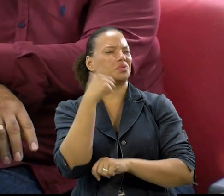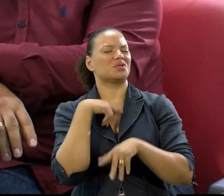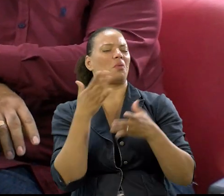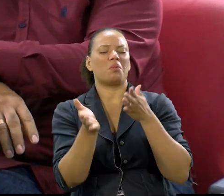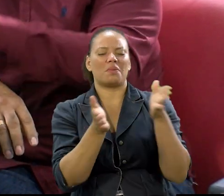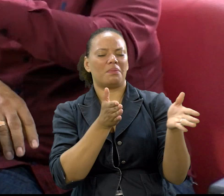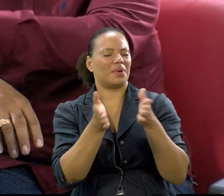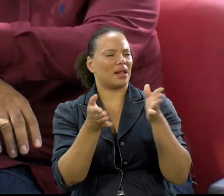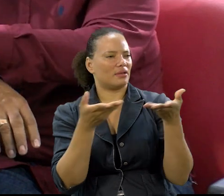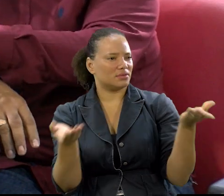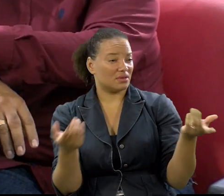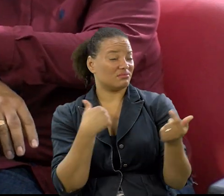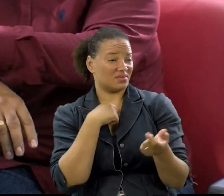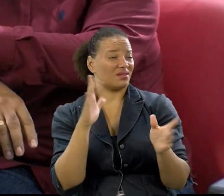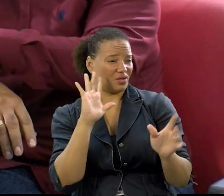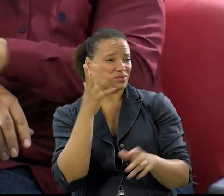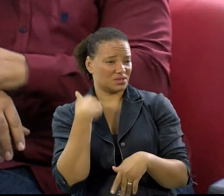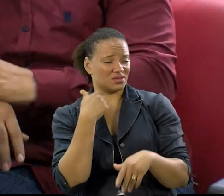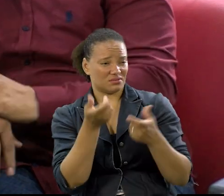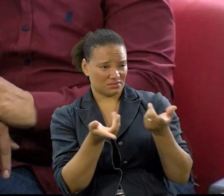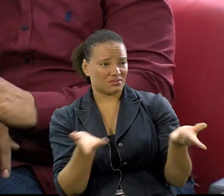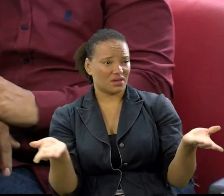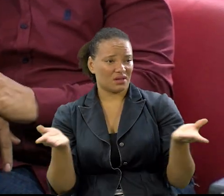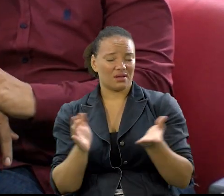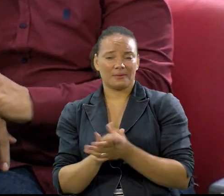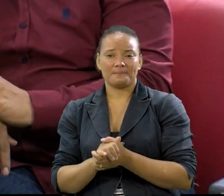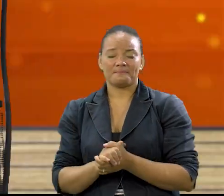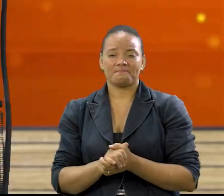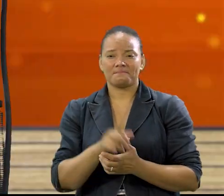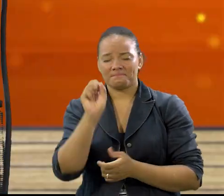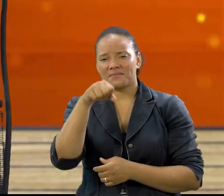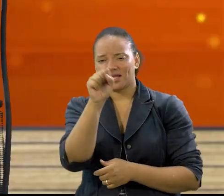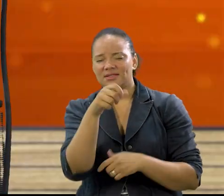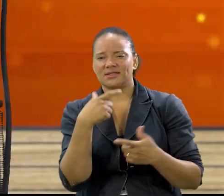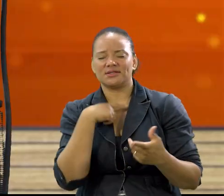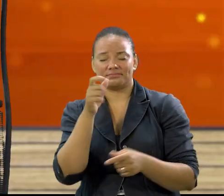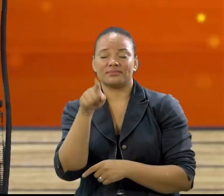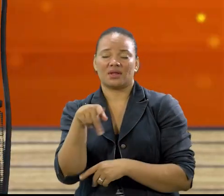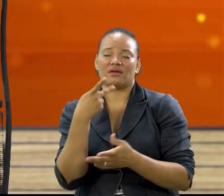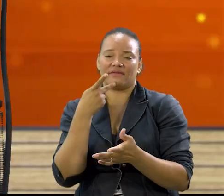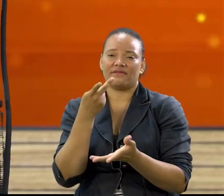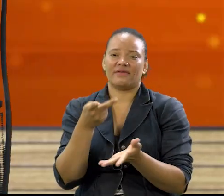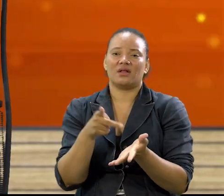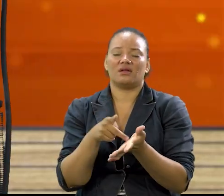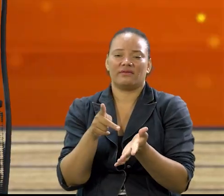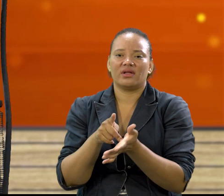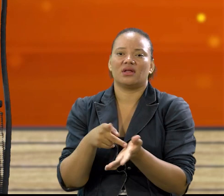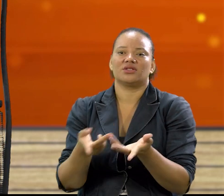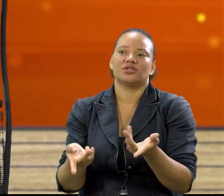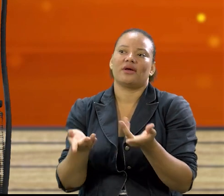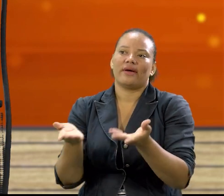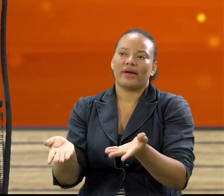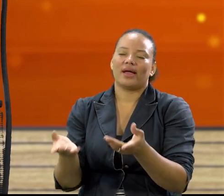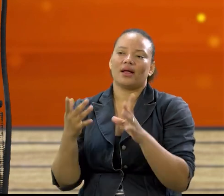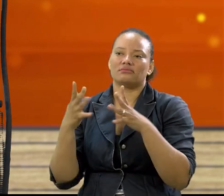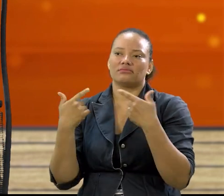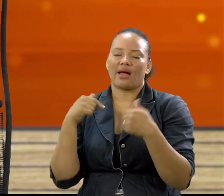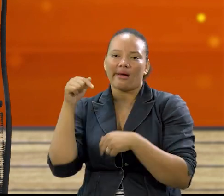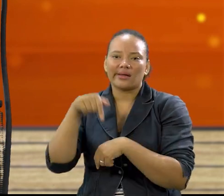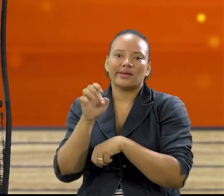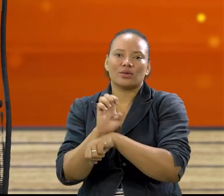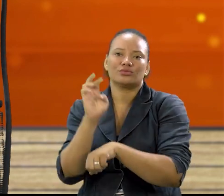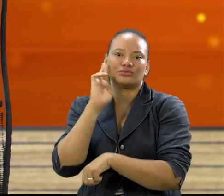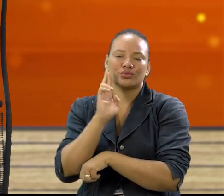que foi esse período ainda está né é está na ainda né Nós não saímos que a gente sabe que a o